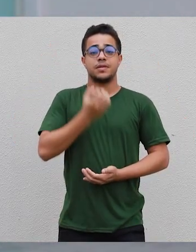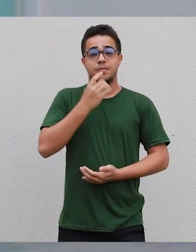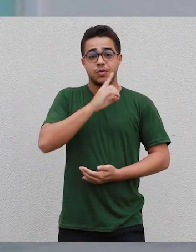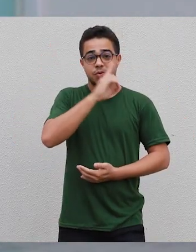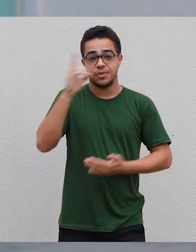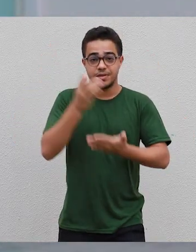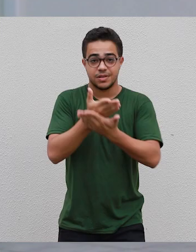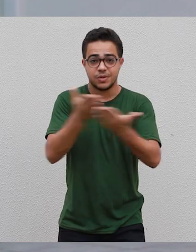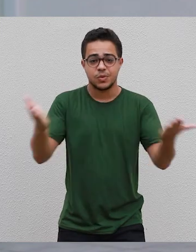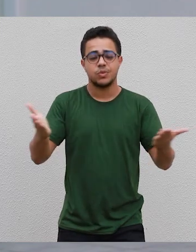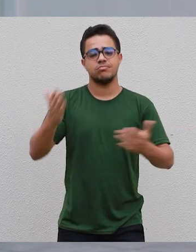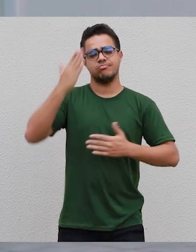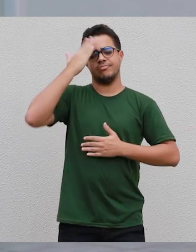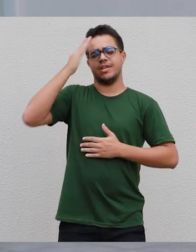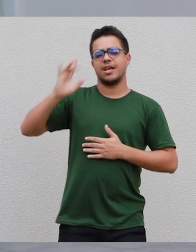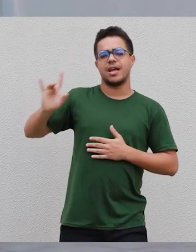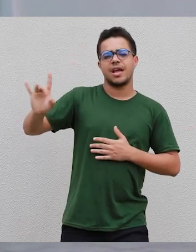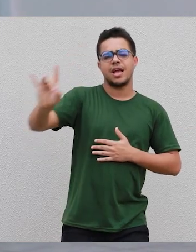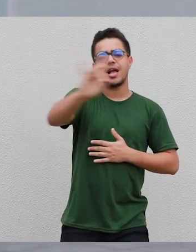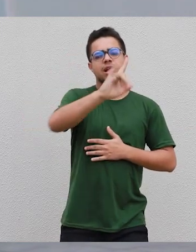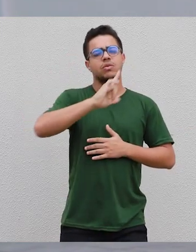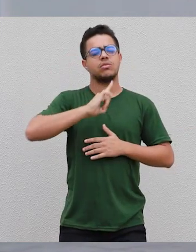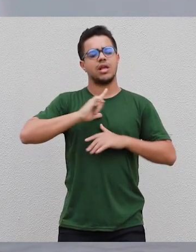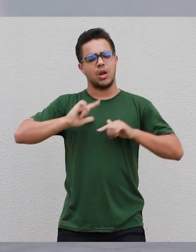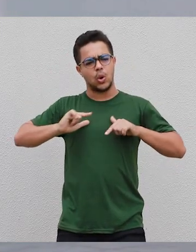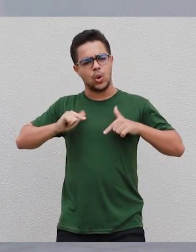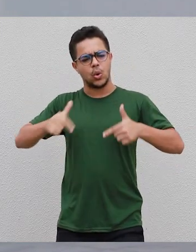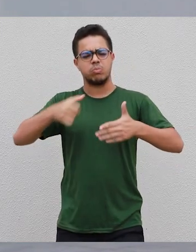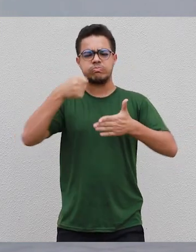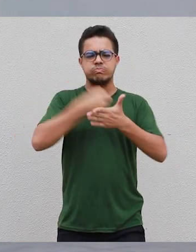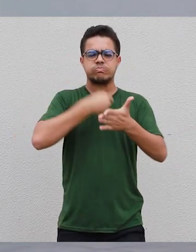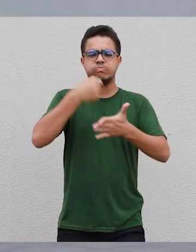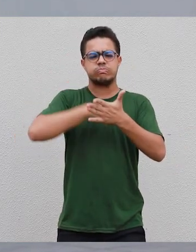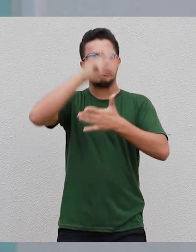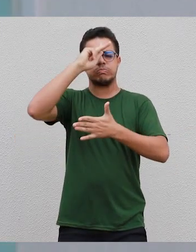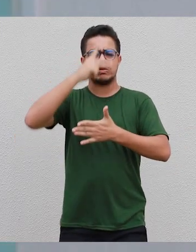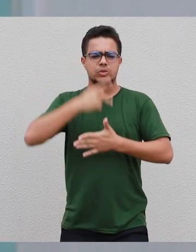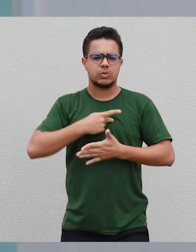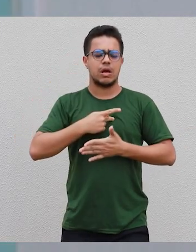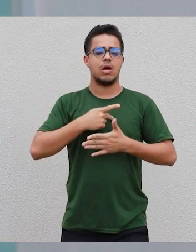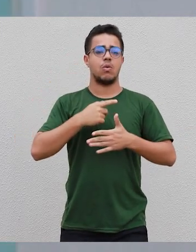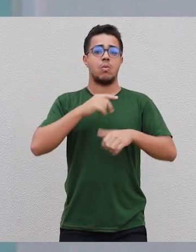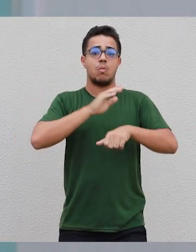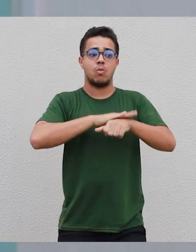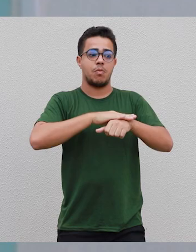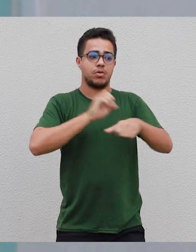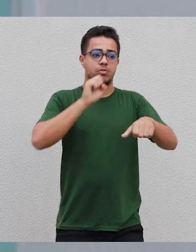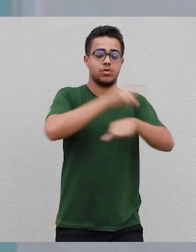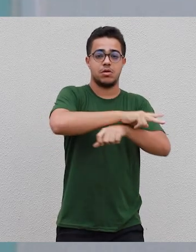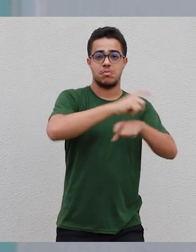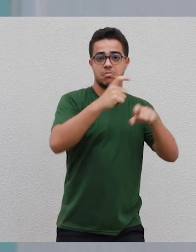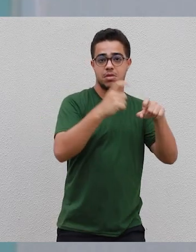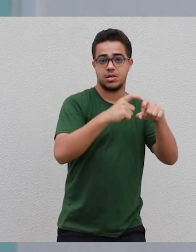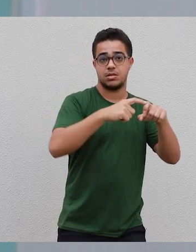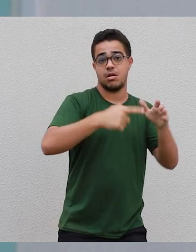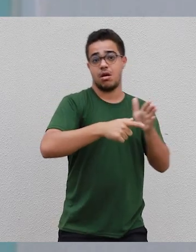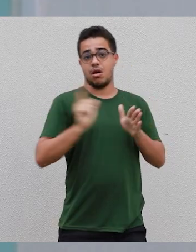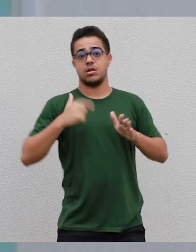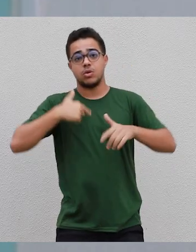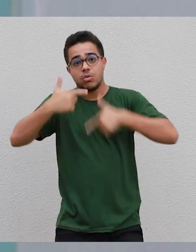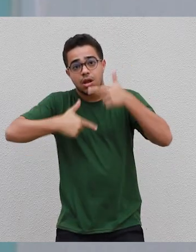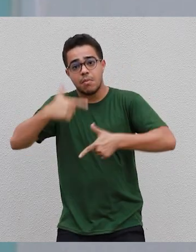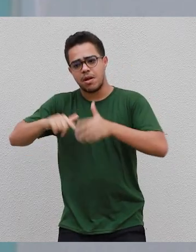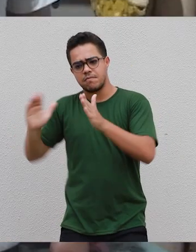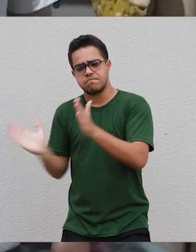palavra. Claro, cada um tem suas batalhas, tem suas dificuldades. Antes de entrar na faculdade de medicina, eu trabalhava